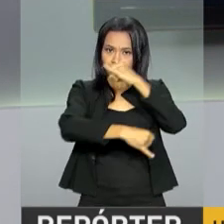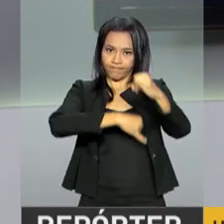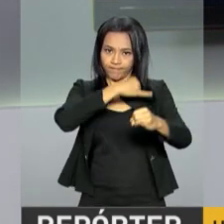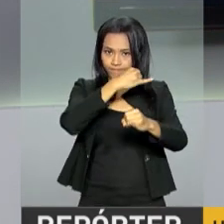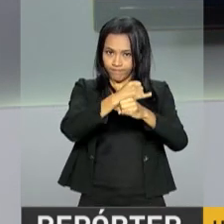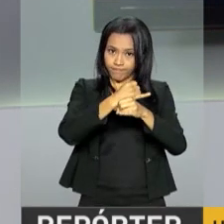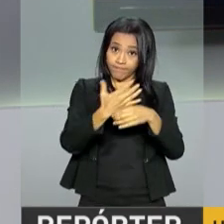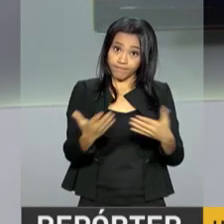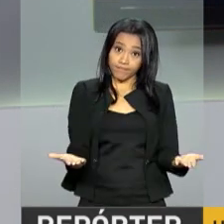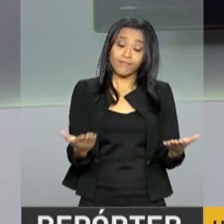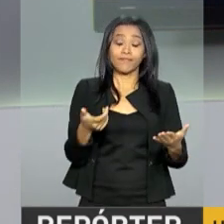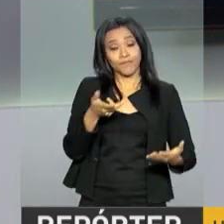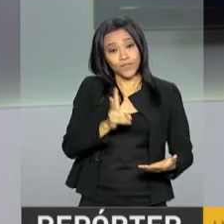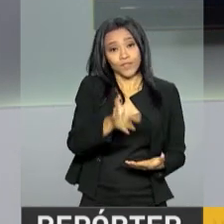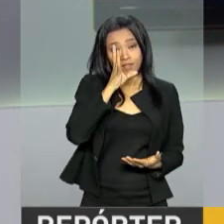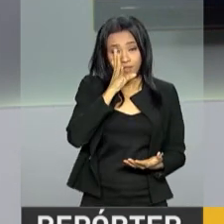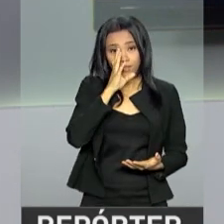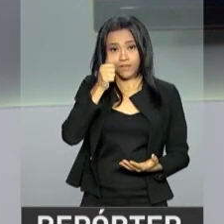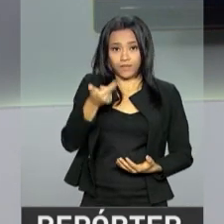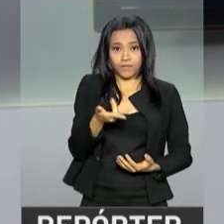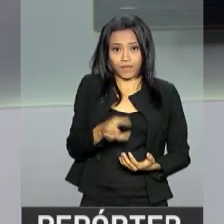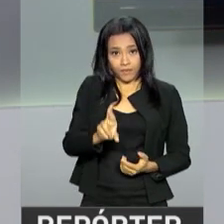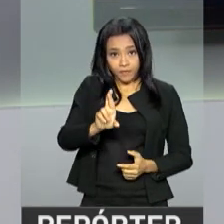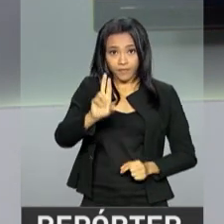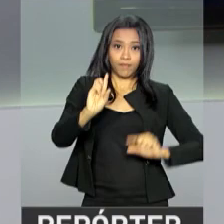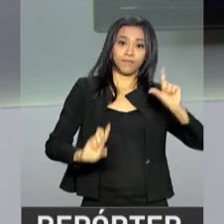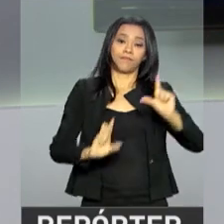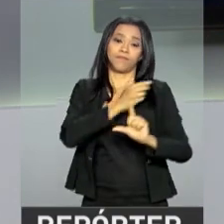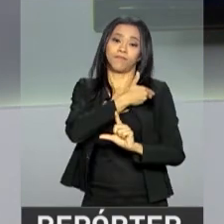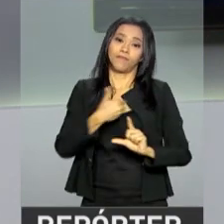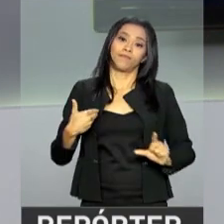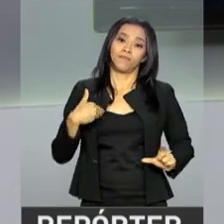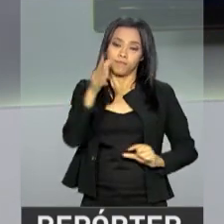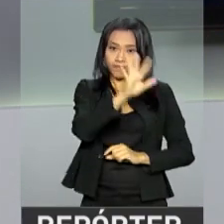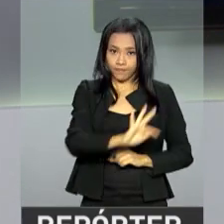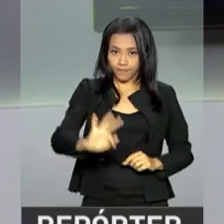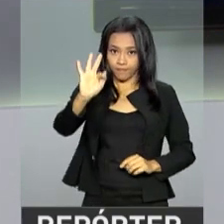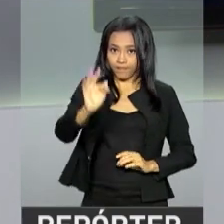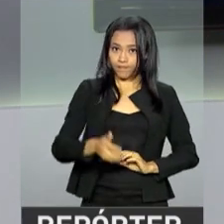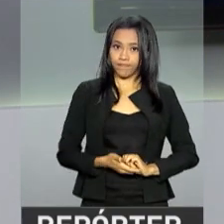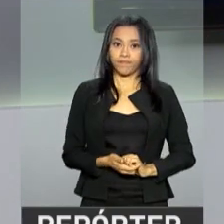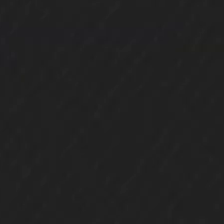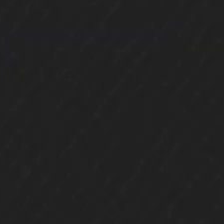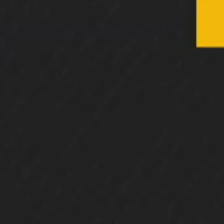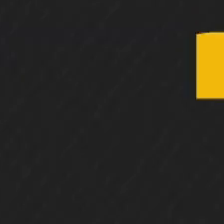da nbr na internet continue com a gente na nbr a tv do governo federal